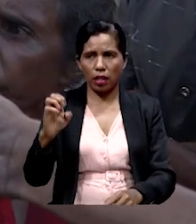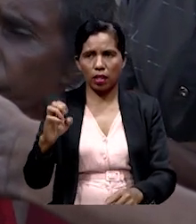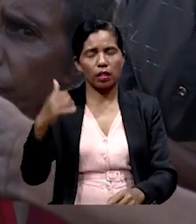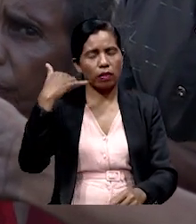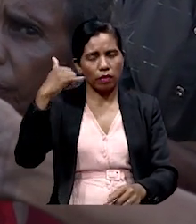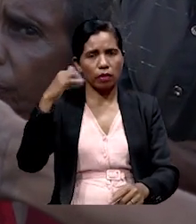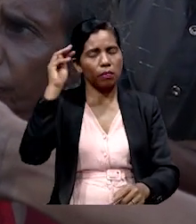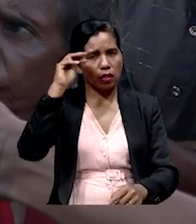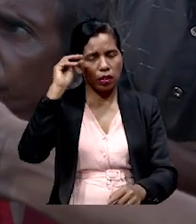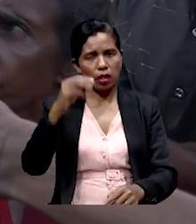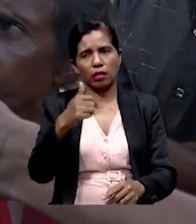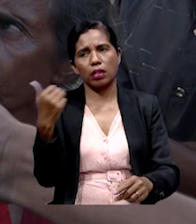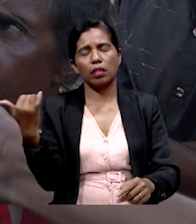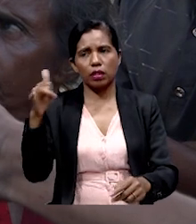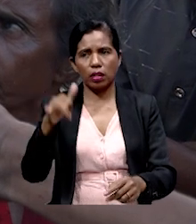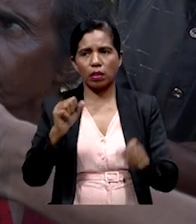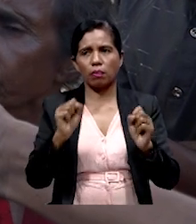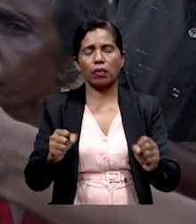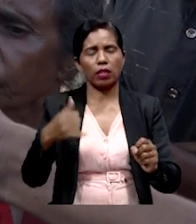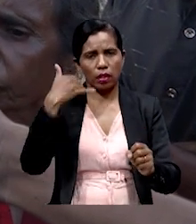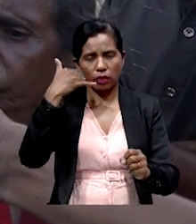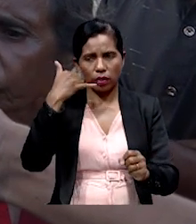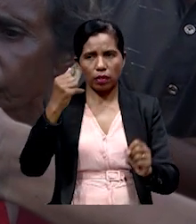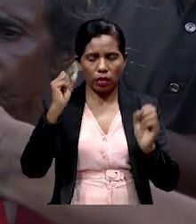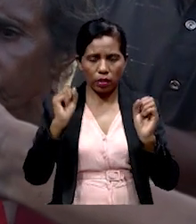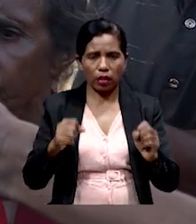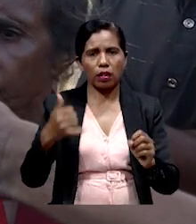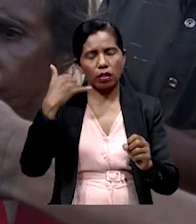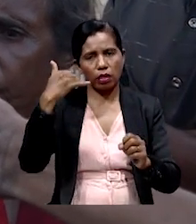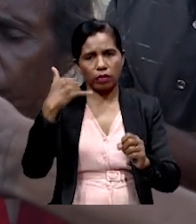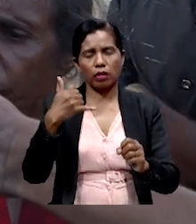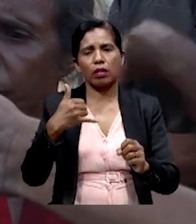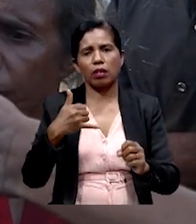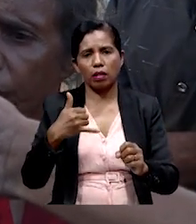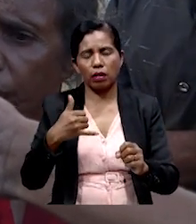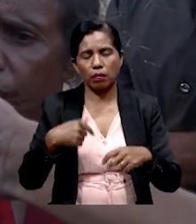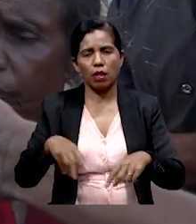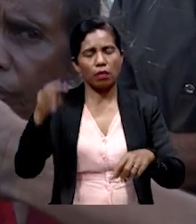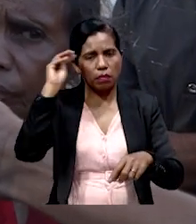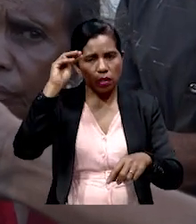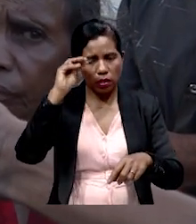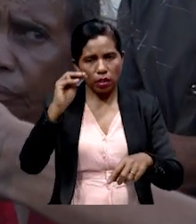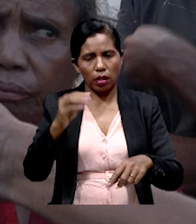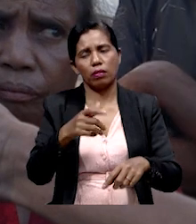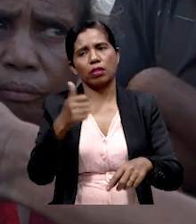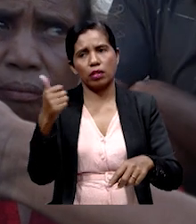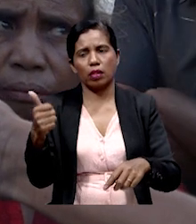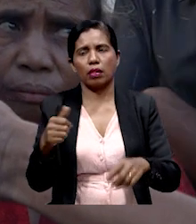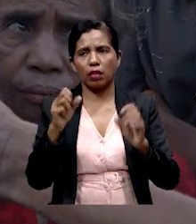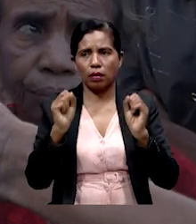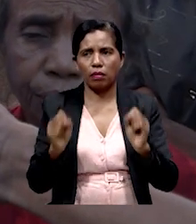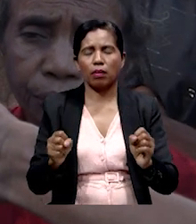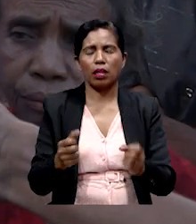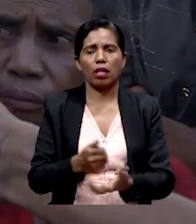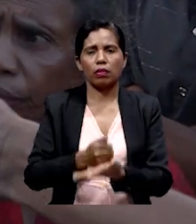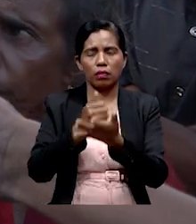relevante laos sira rasik bel foti telefone diretamente vai a ministério relevante ser foti para torcer